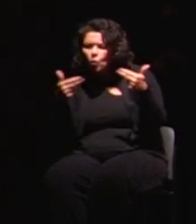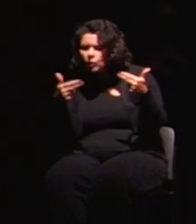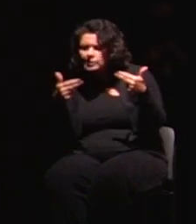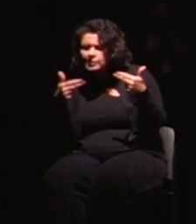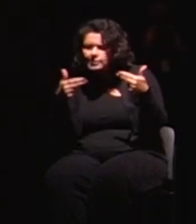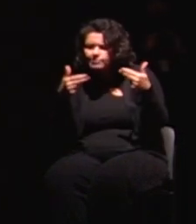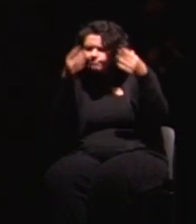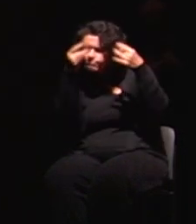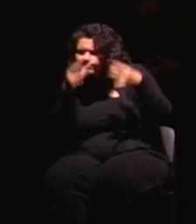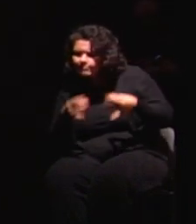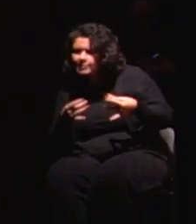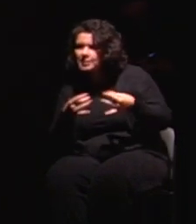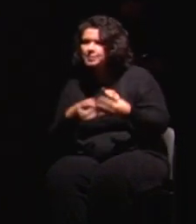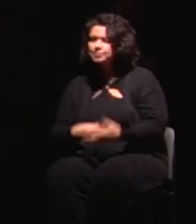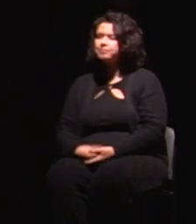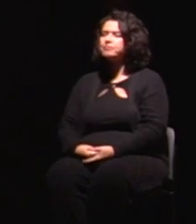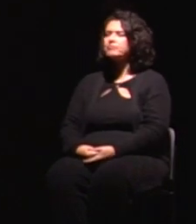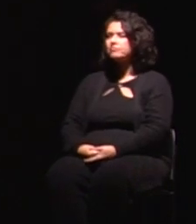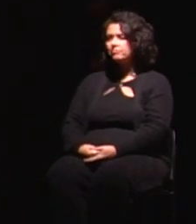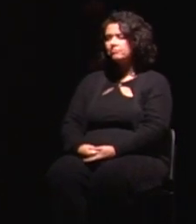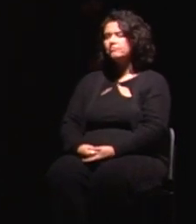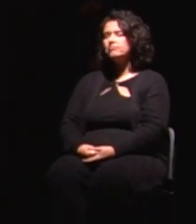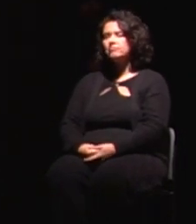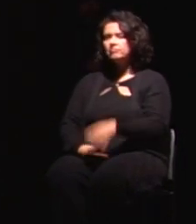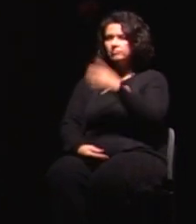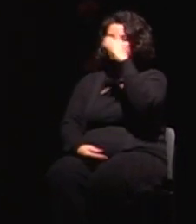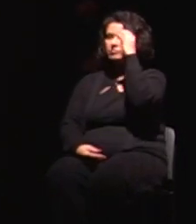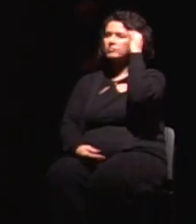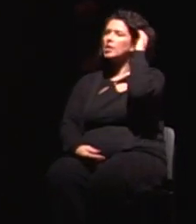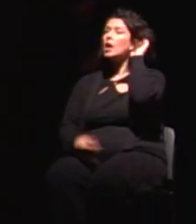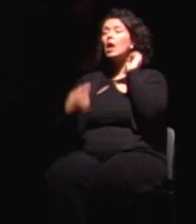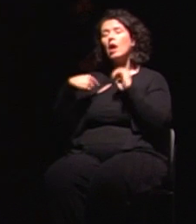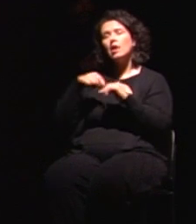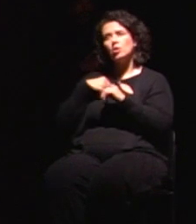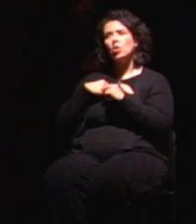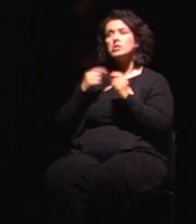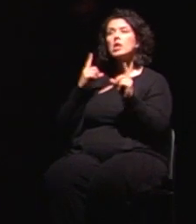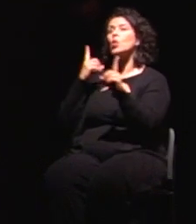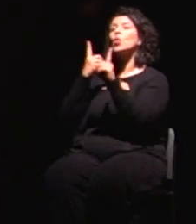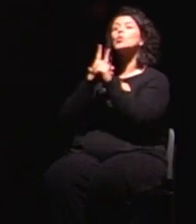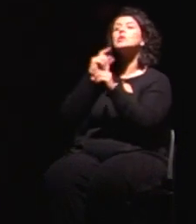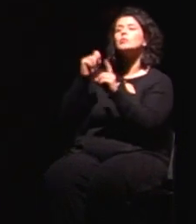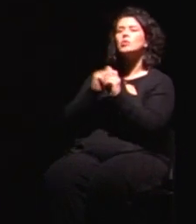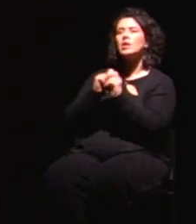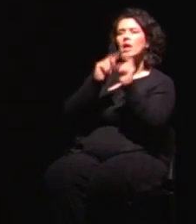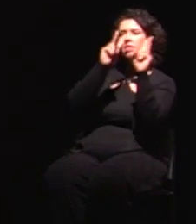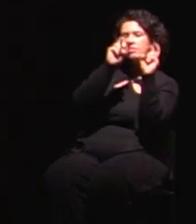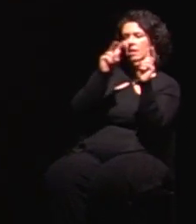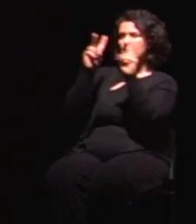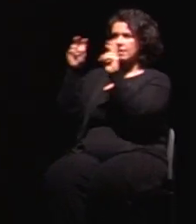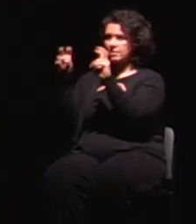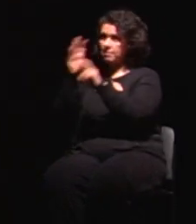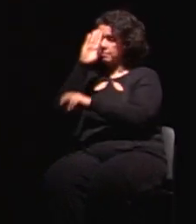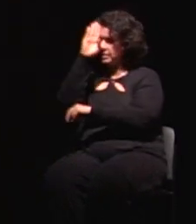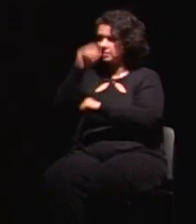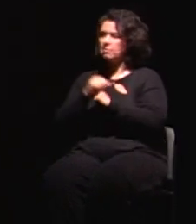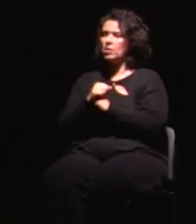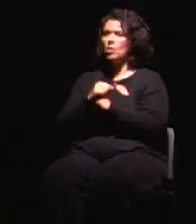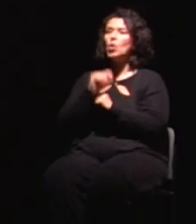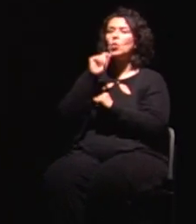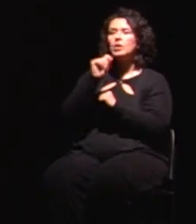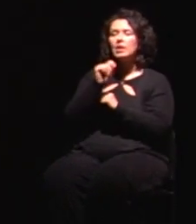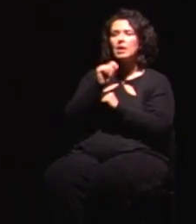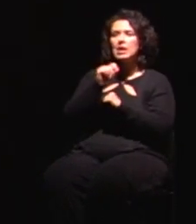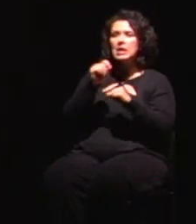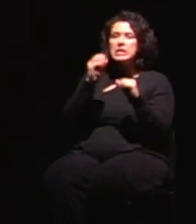a gente encontrou isso, né, que dois grandes temas dela foram a cidade e as pessoas que habitam a cidade, né, justamente